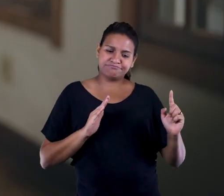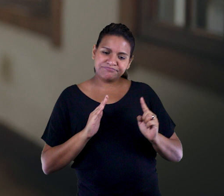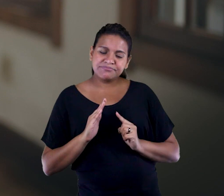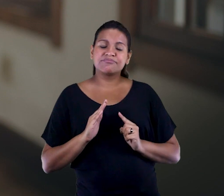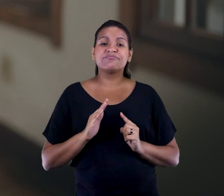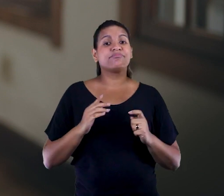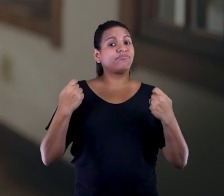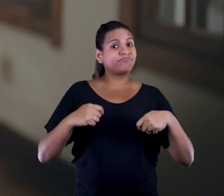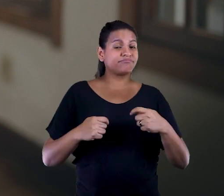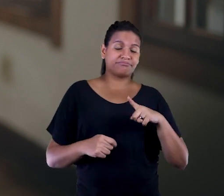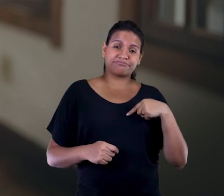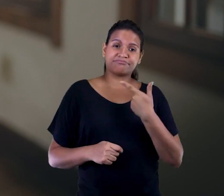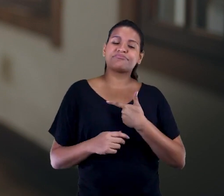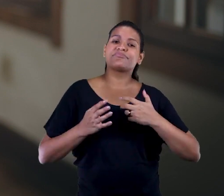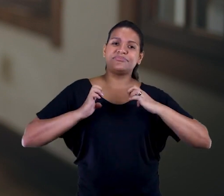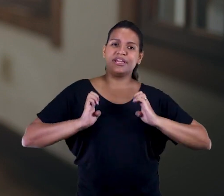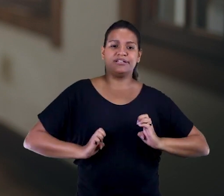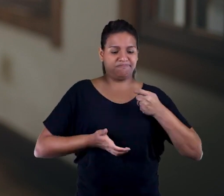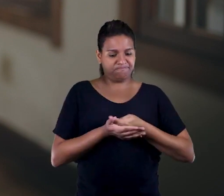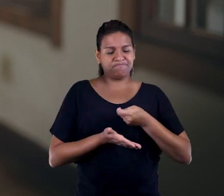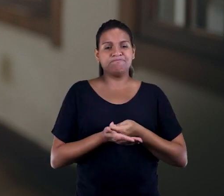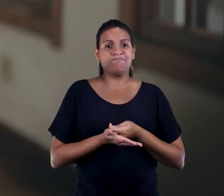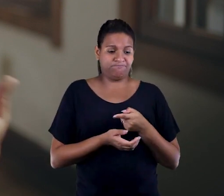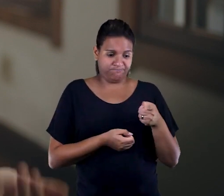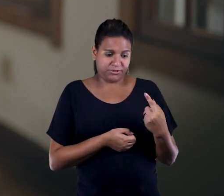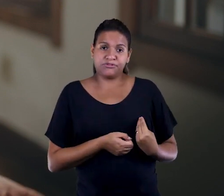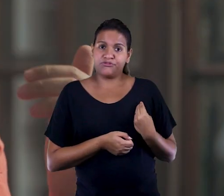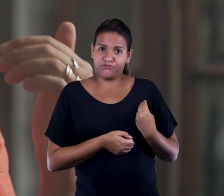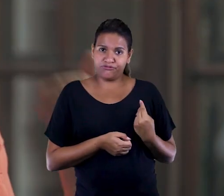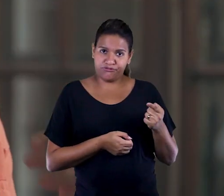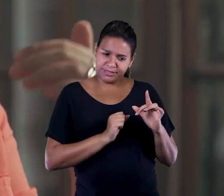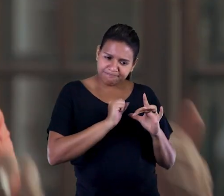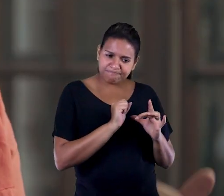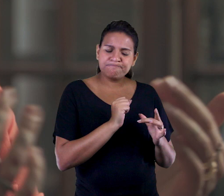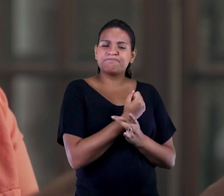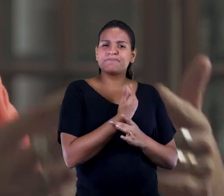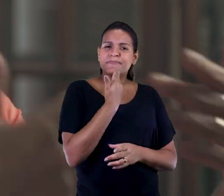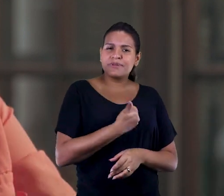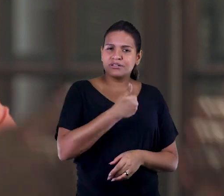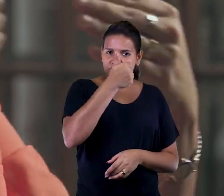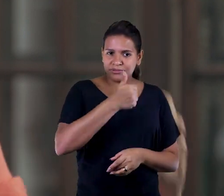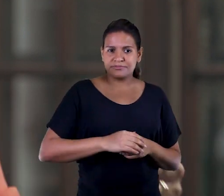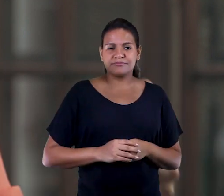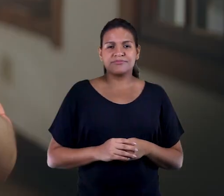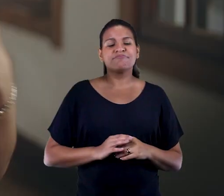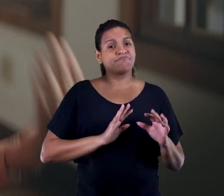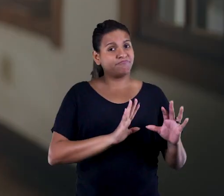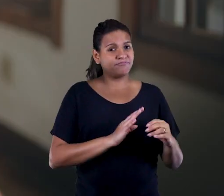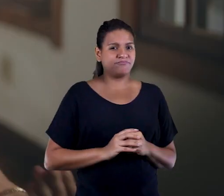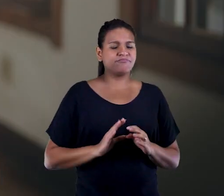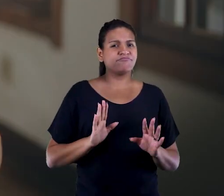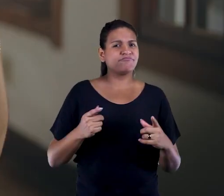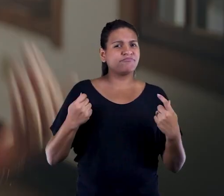o dever ético de garantir que eles tenham a melhor vida possível. Mas a gente também precisa começar a pensar nos